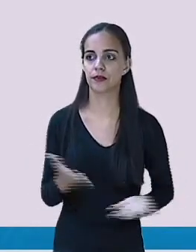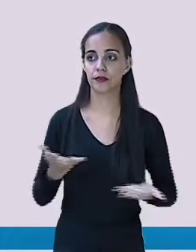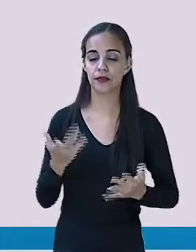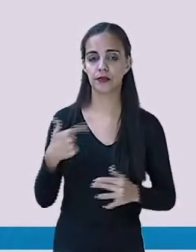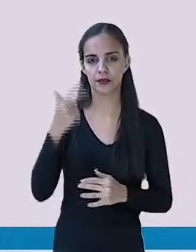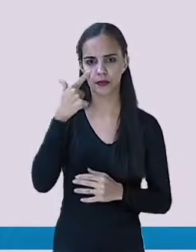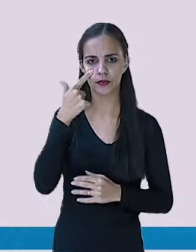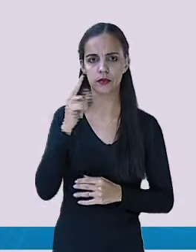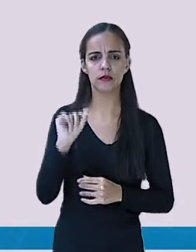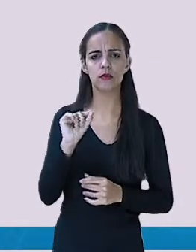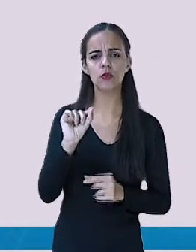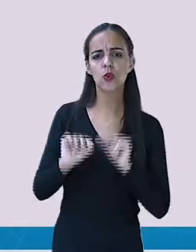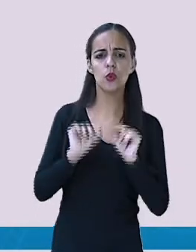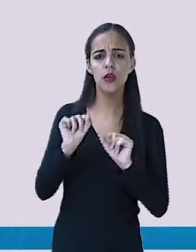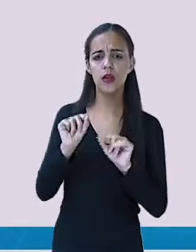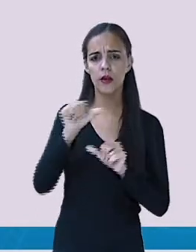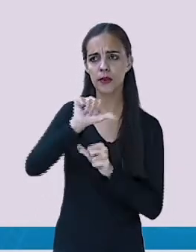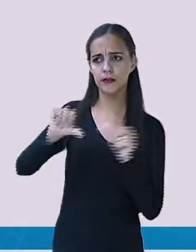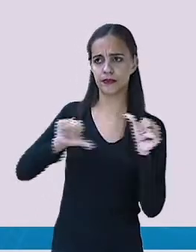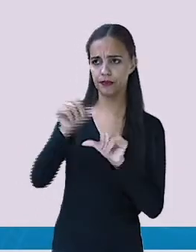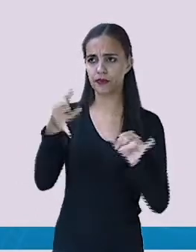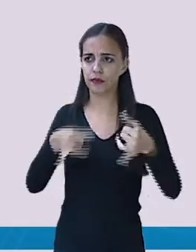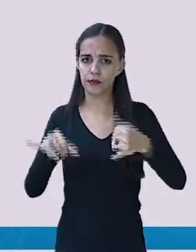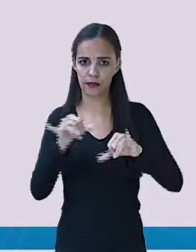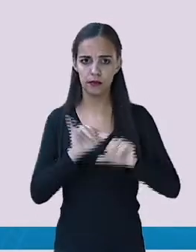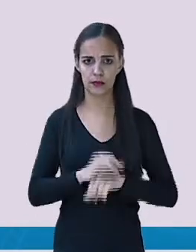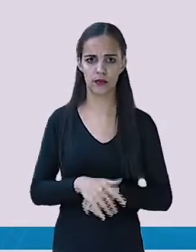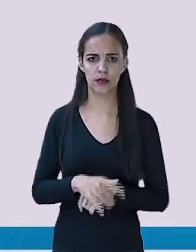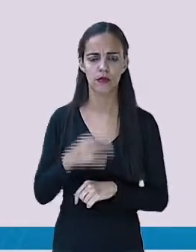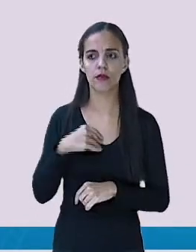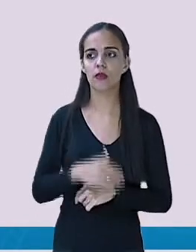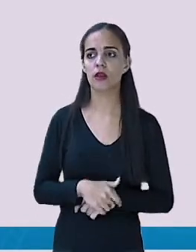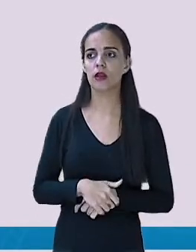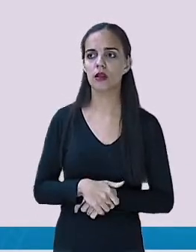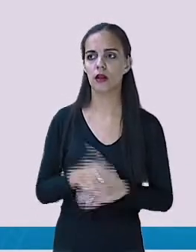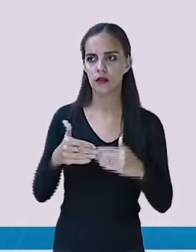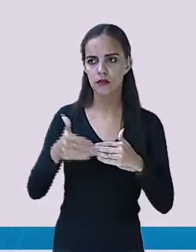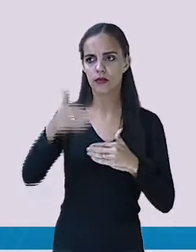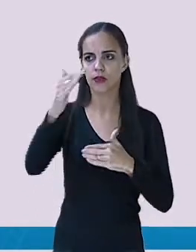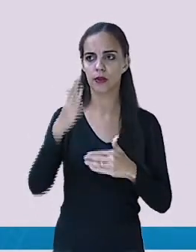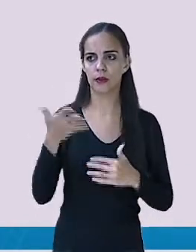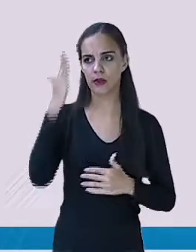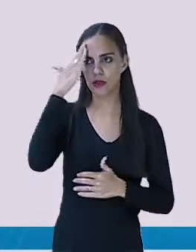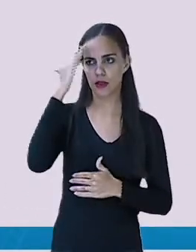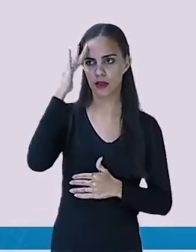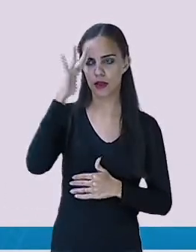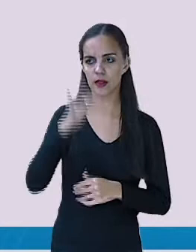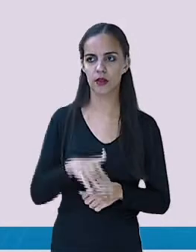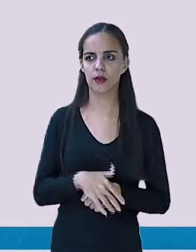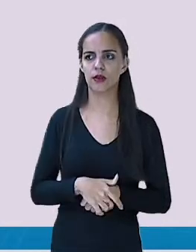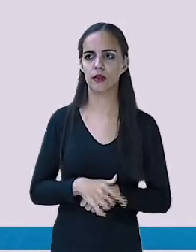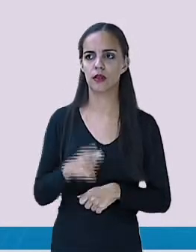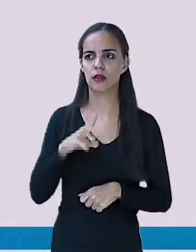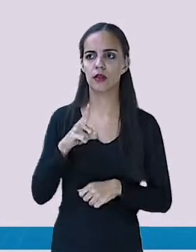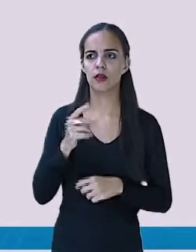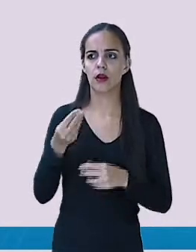transformação química nes nesta próxima imagem que começa exatamente